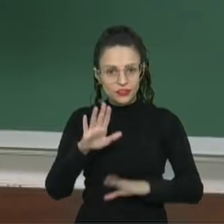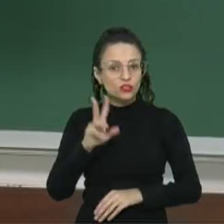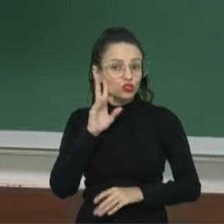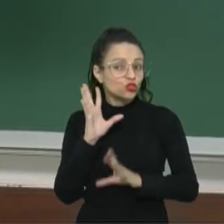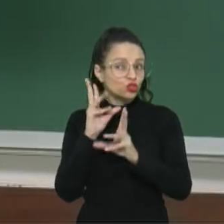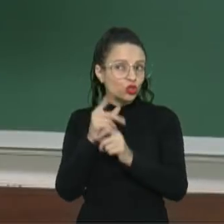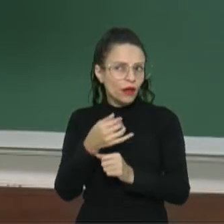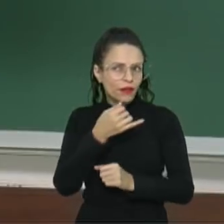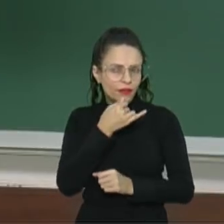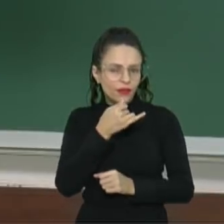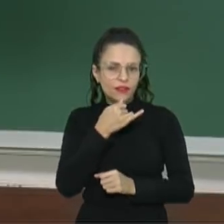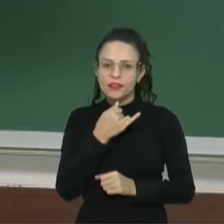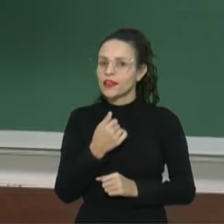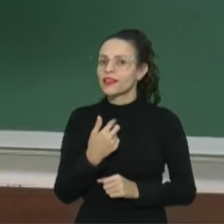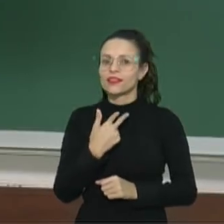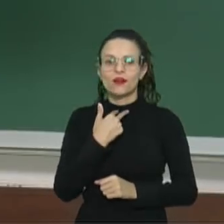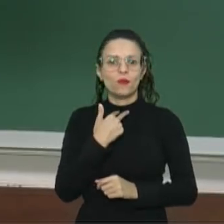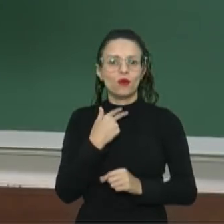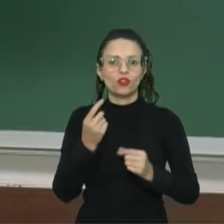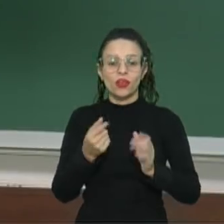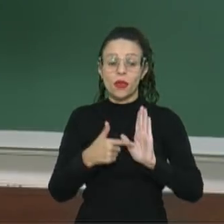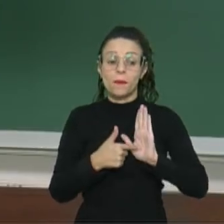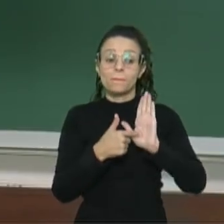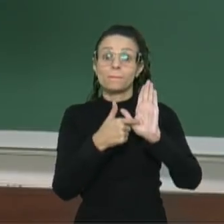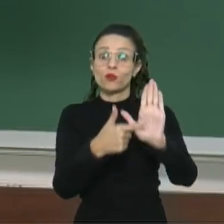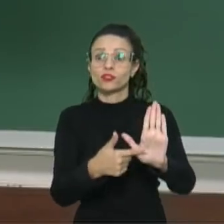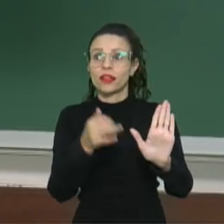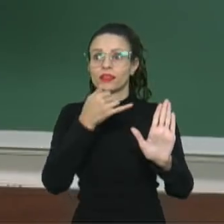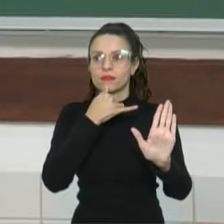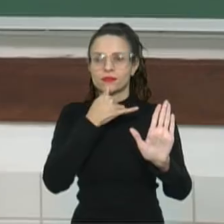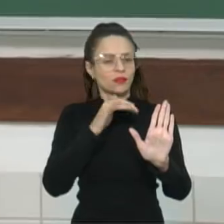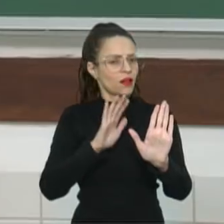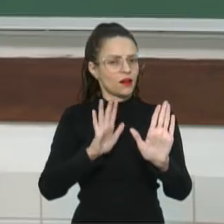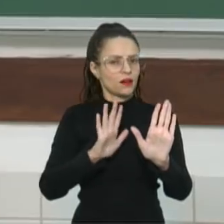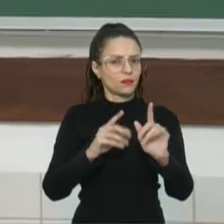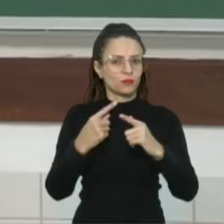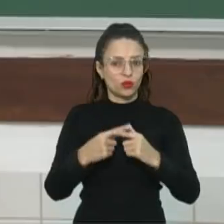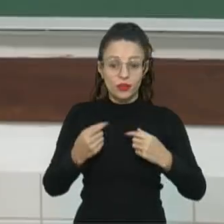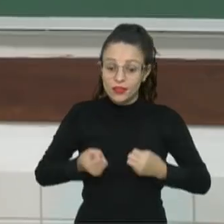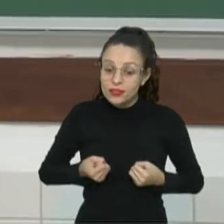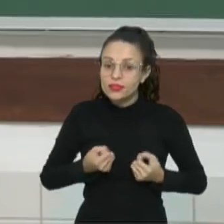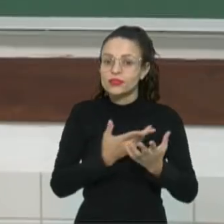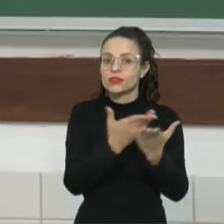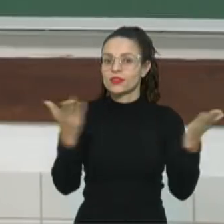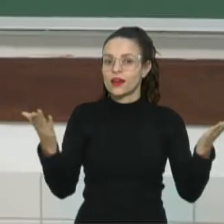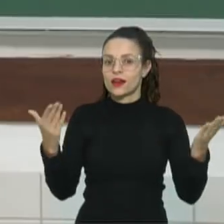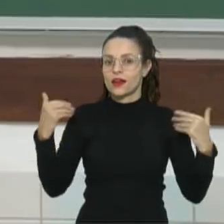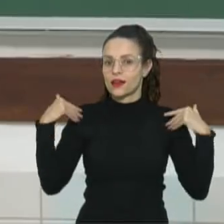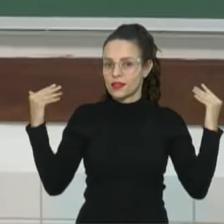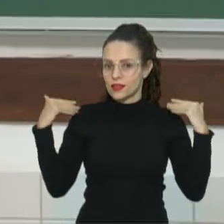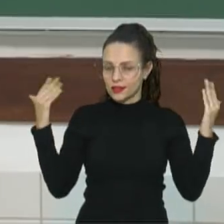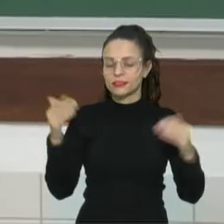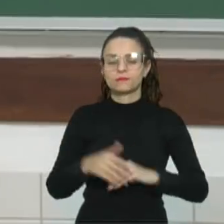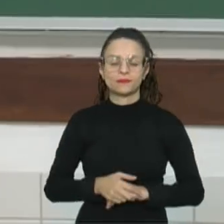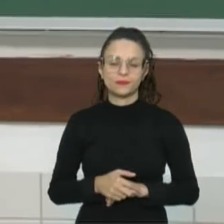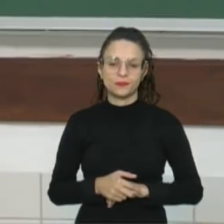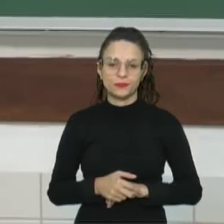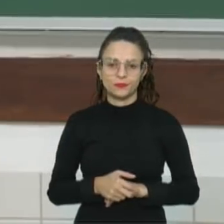história triste, ele não pode deixar transparecer a tristeza, porque ele tem que levar a alegria aonde ele